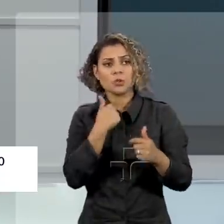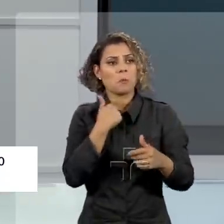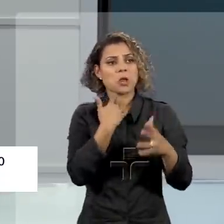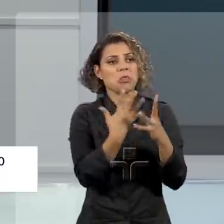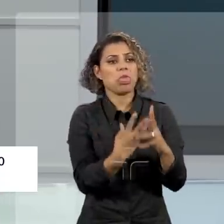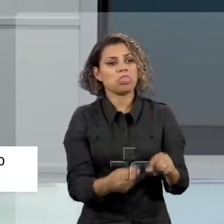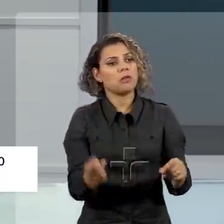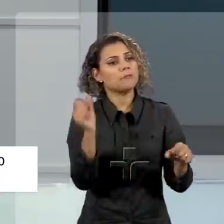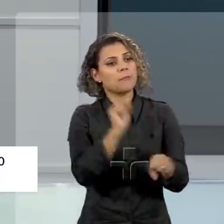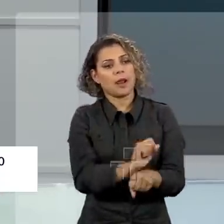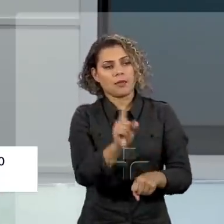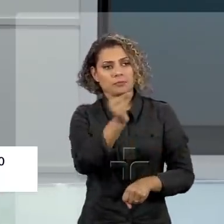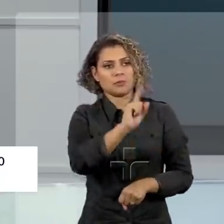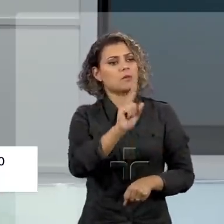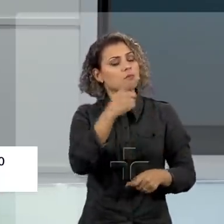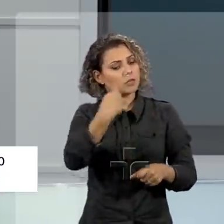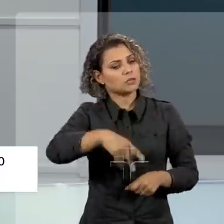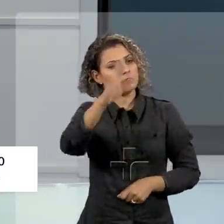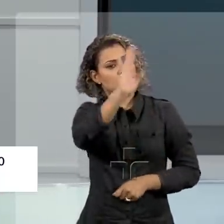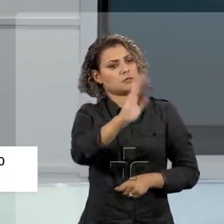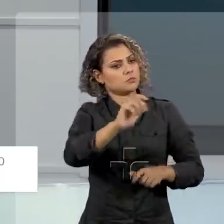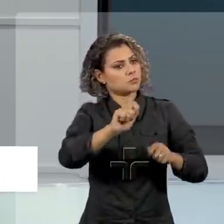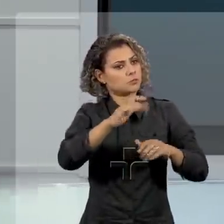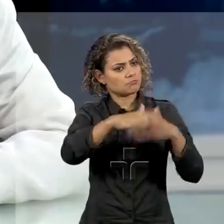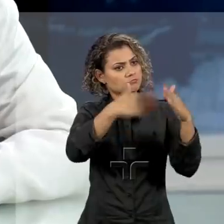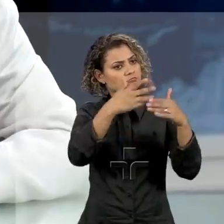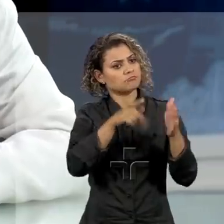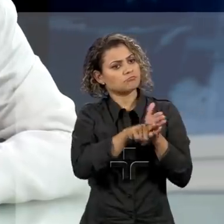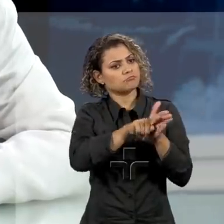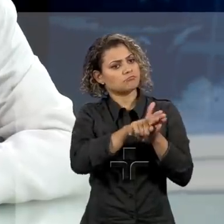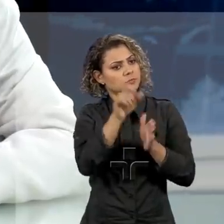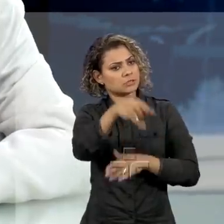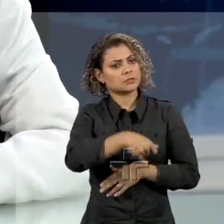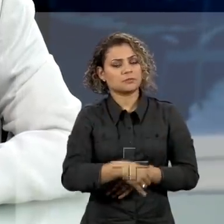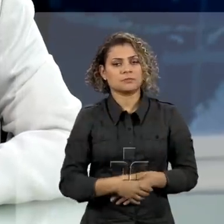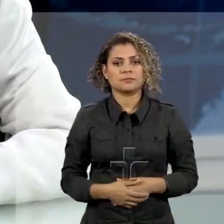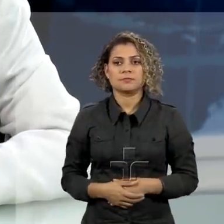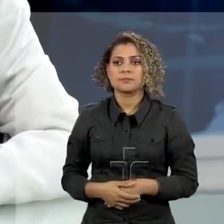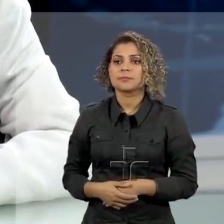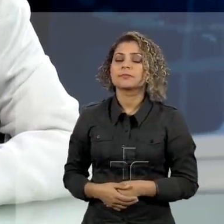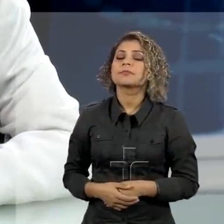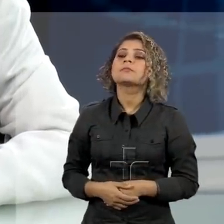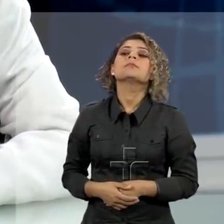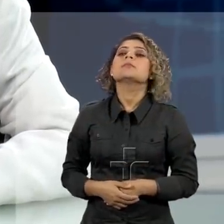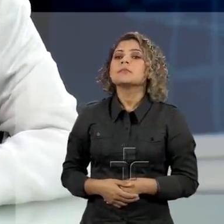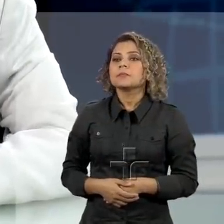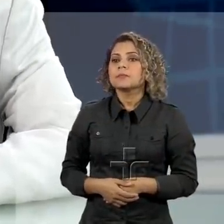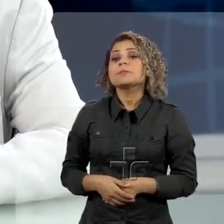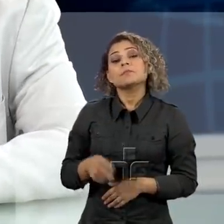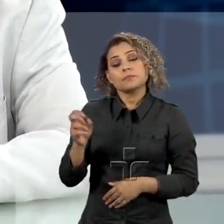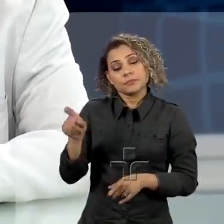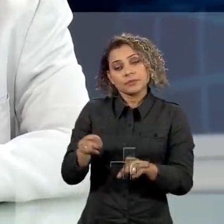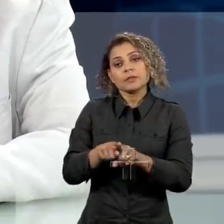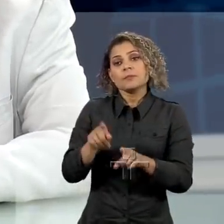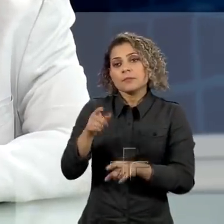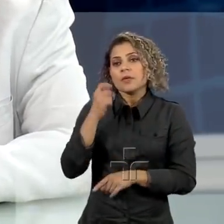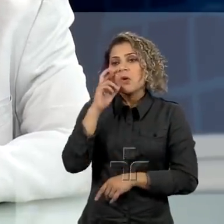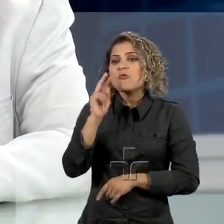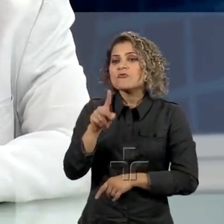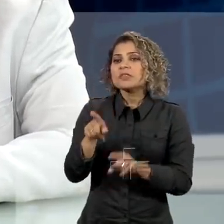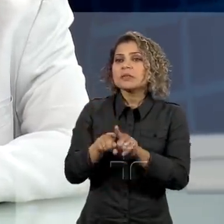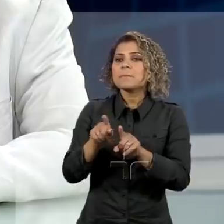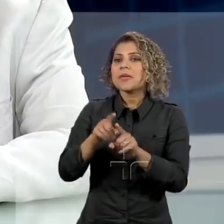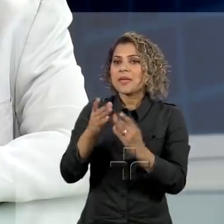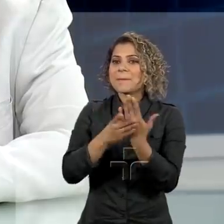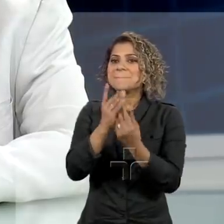estruturado dentro do Estado brasileiro. Continue, né? É um paralelo que eu já ouvi se fazer. Então, inclusive, veio alguém das Mãos